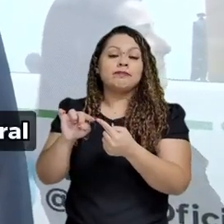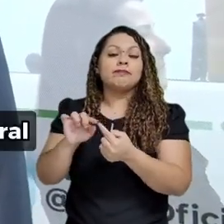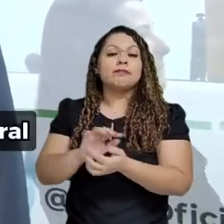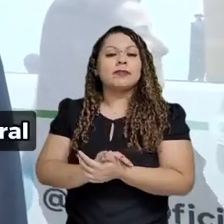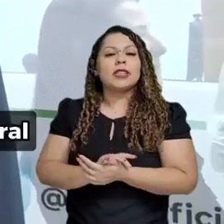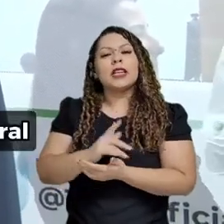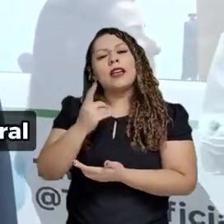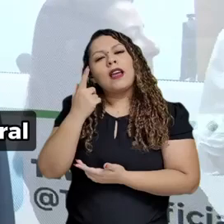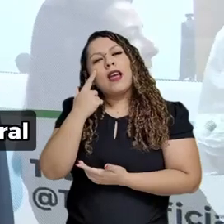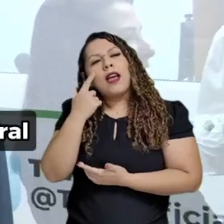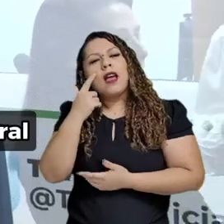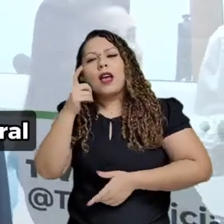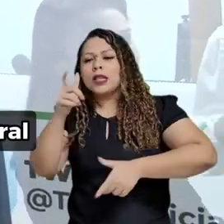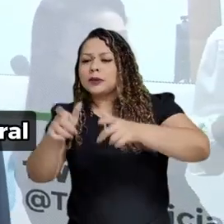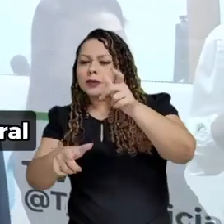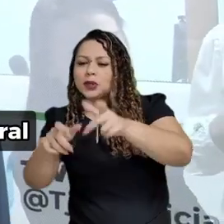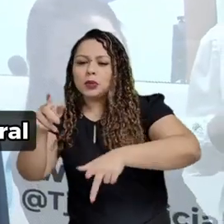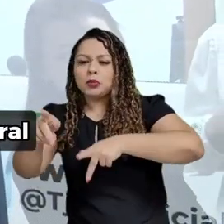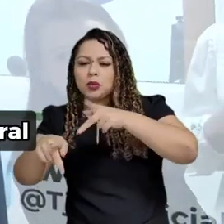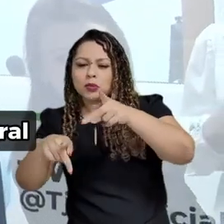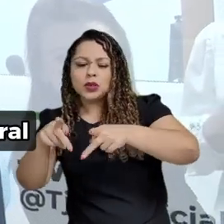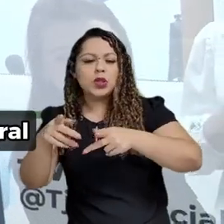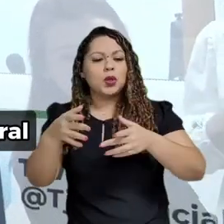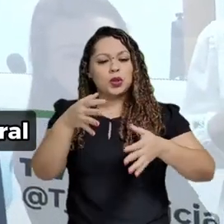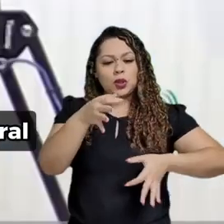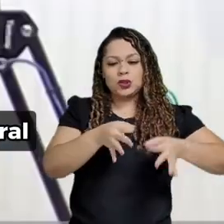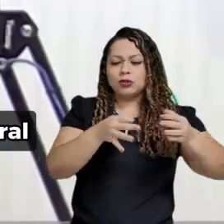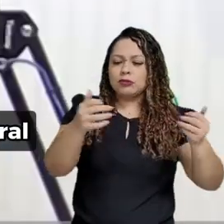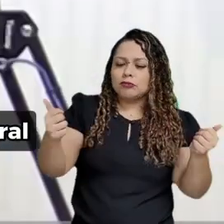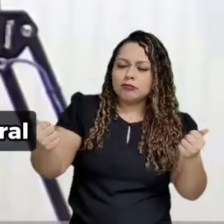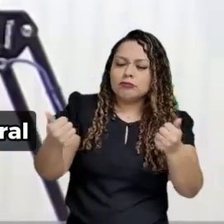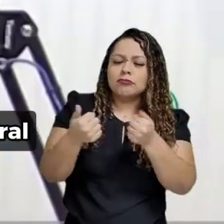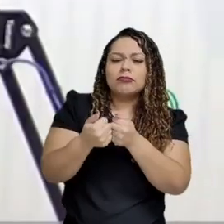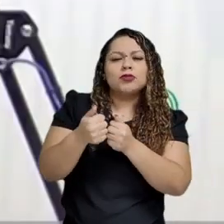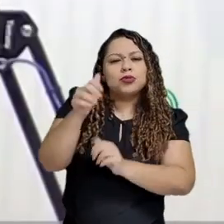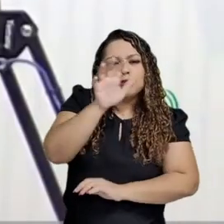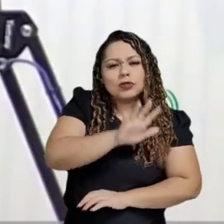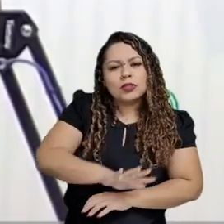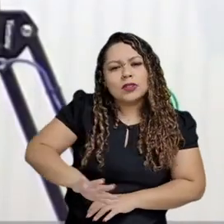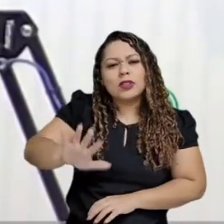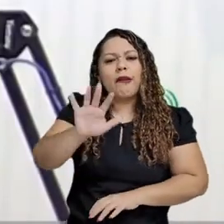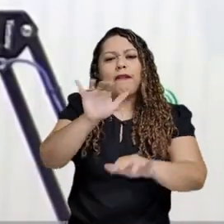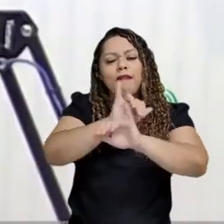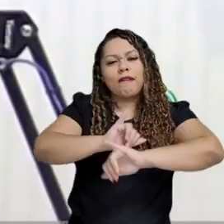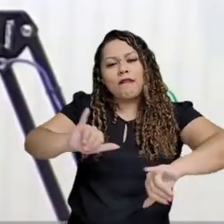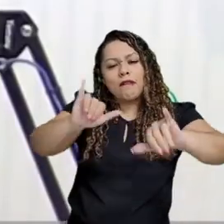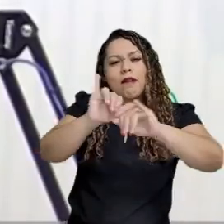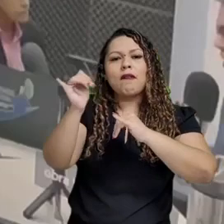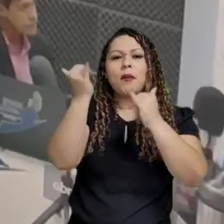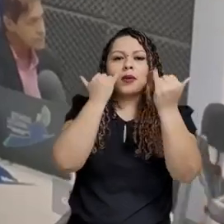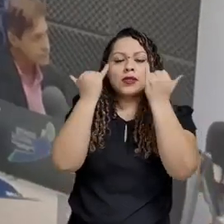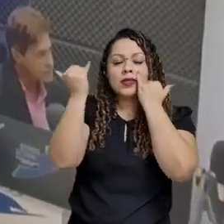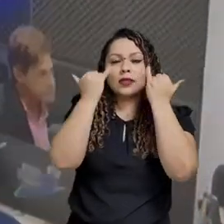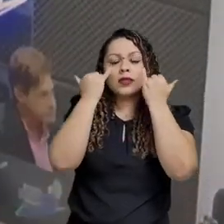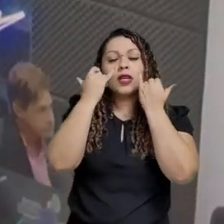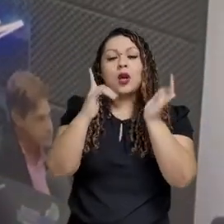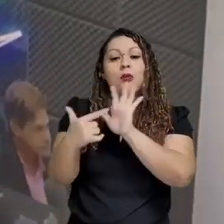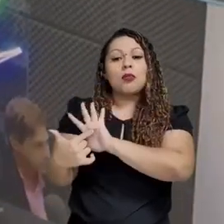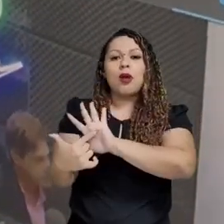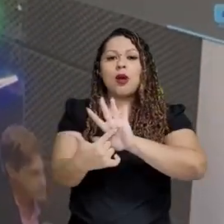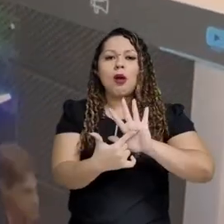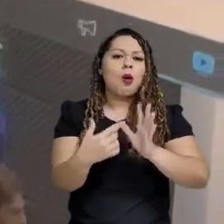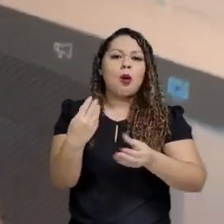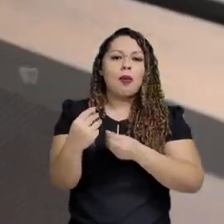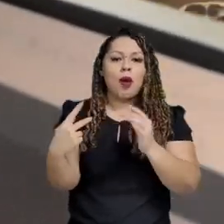principal, aproximar o judiciário da população, de um modo geral, prestando informações e